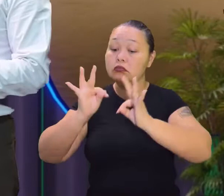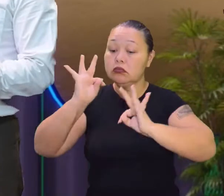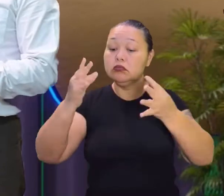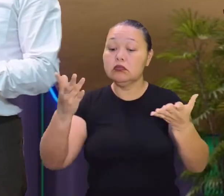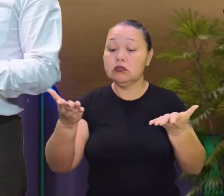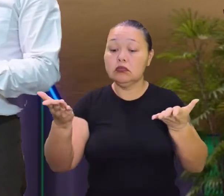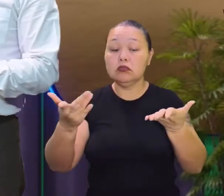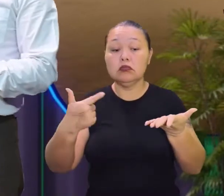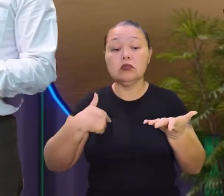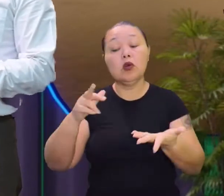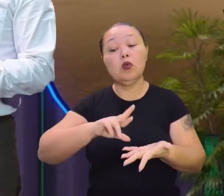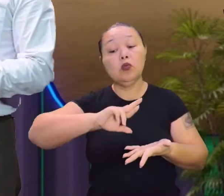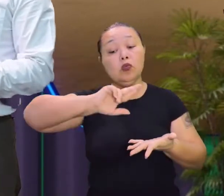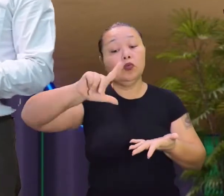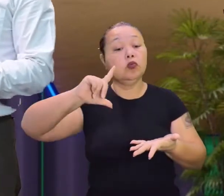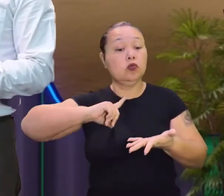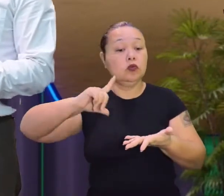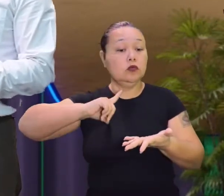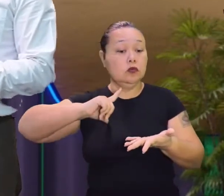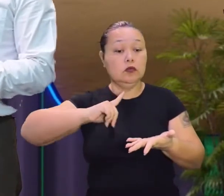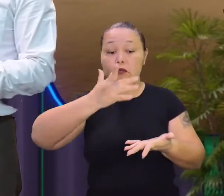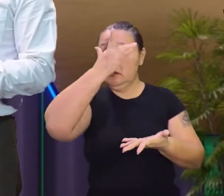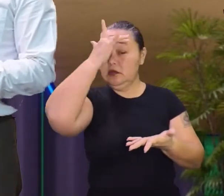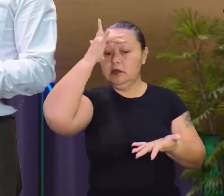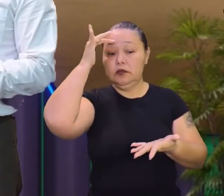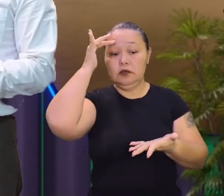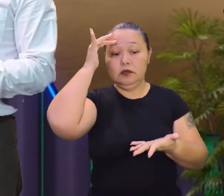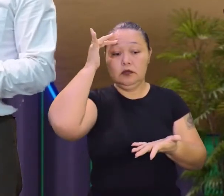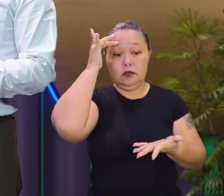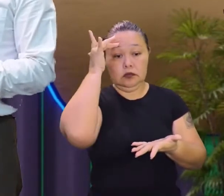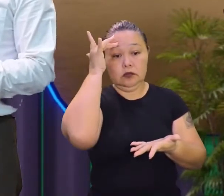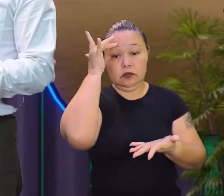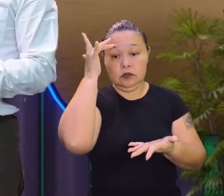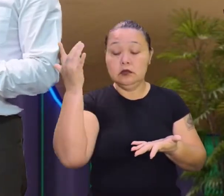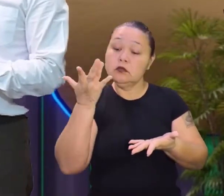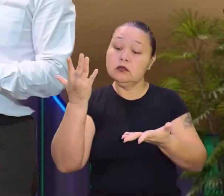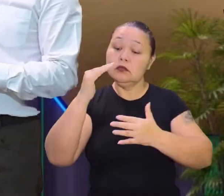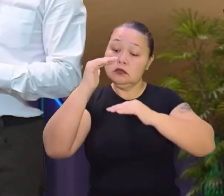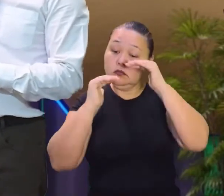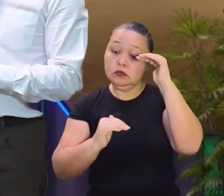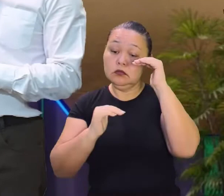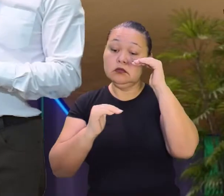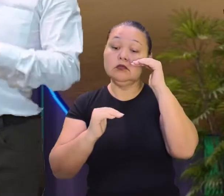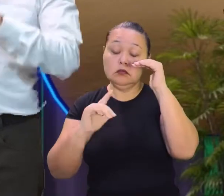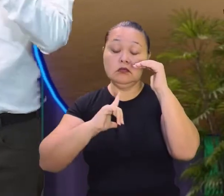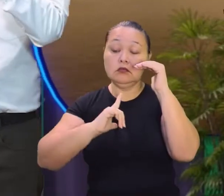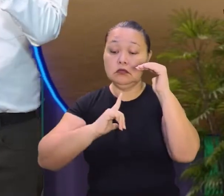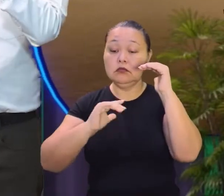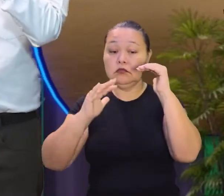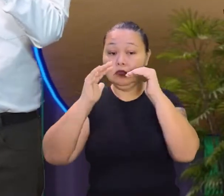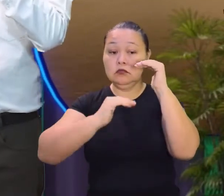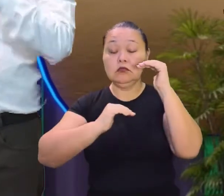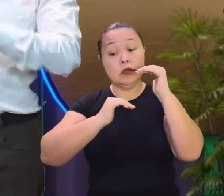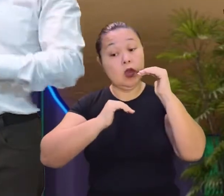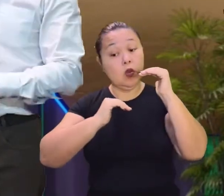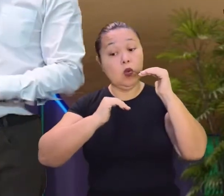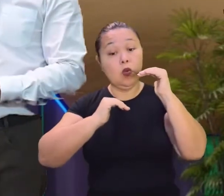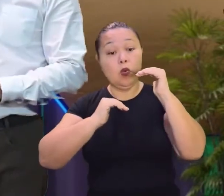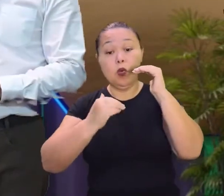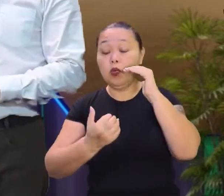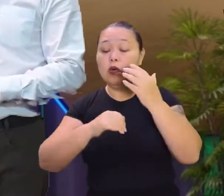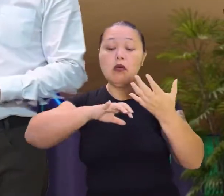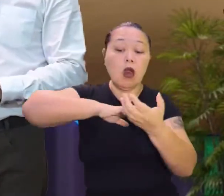que temos. E outra coisa, já existiam aí pessoas na situação de desigualdade, e aí conforme foi surgindo